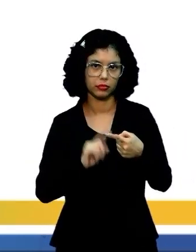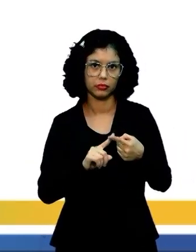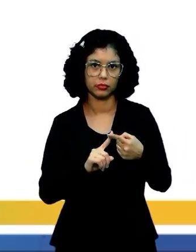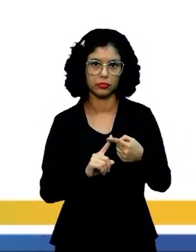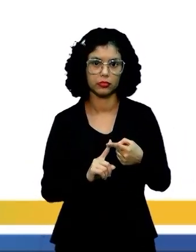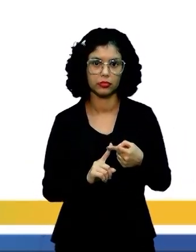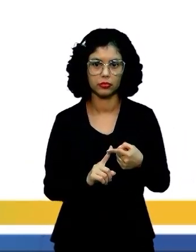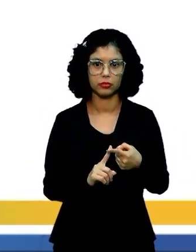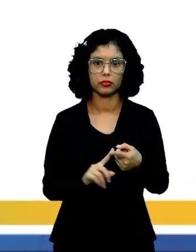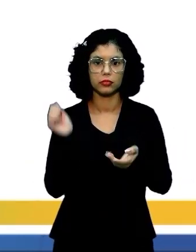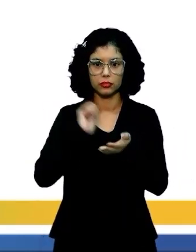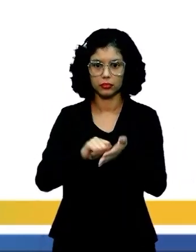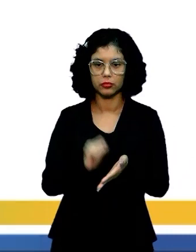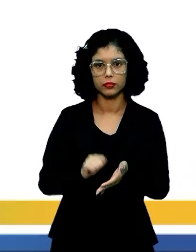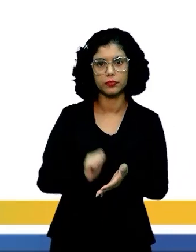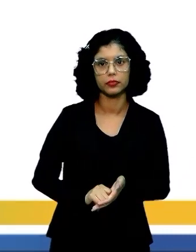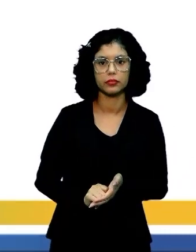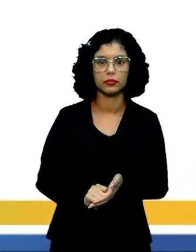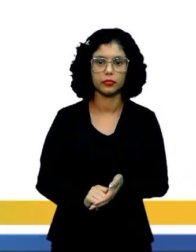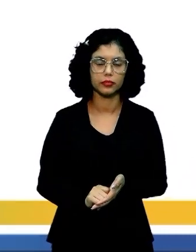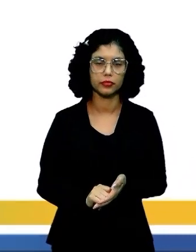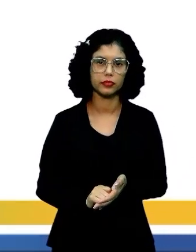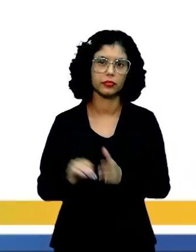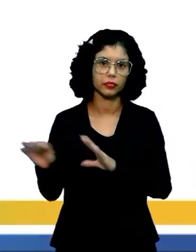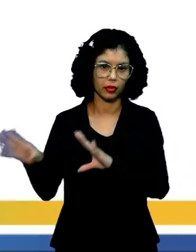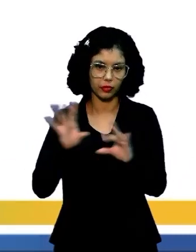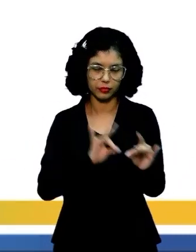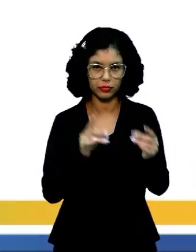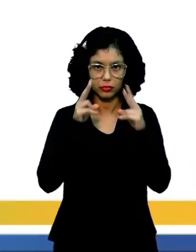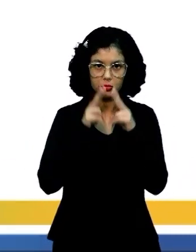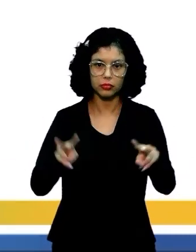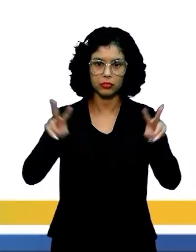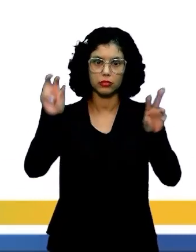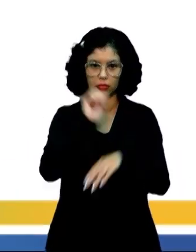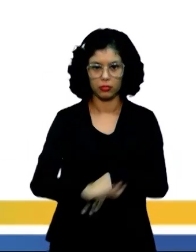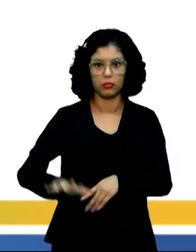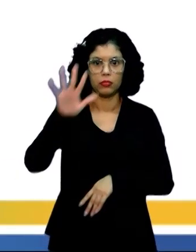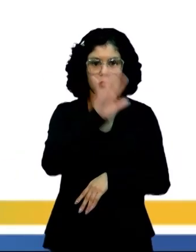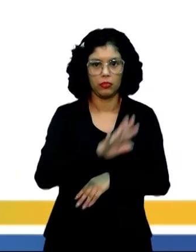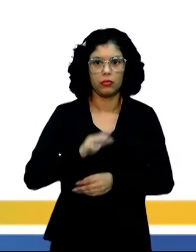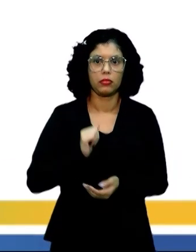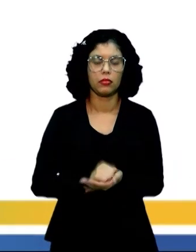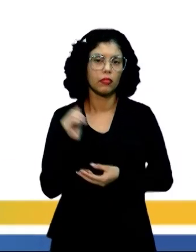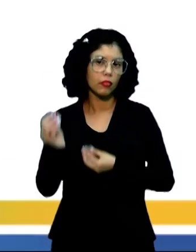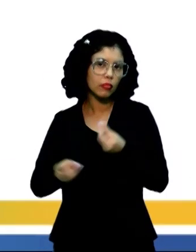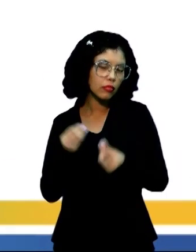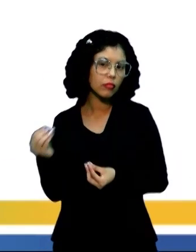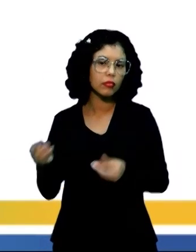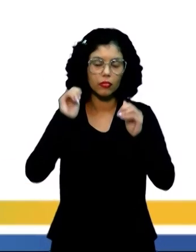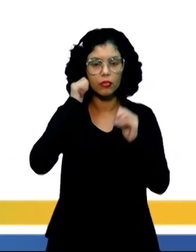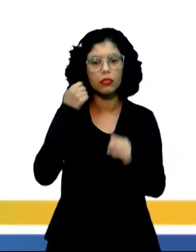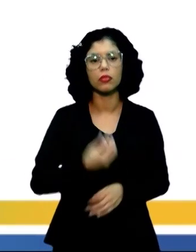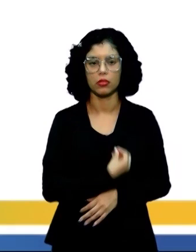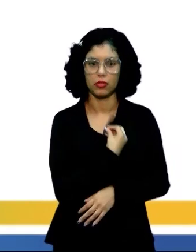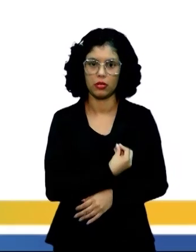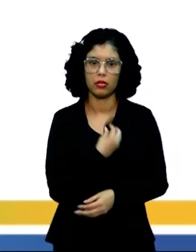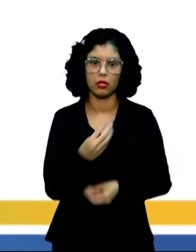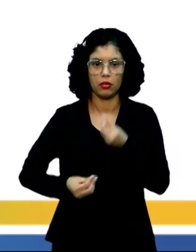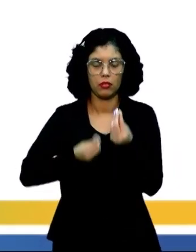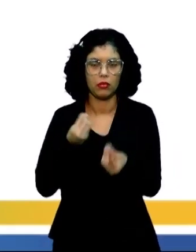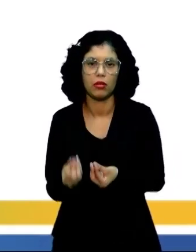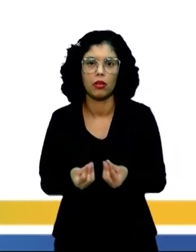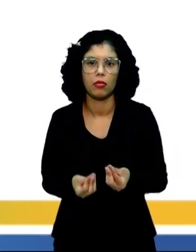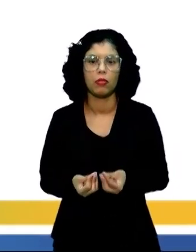parte em que o escritor ele traz uma visão geral de como os negros viviam, como